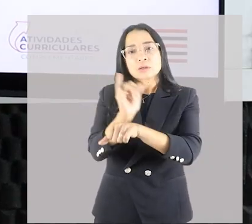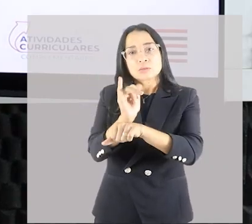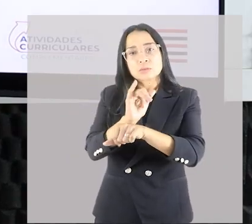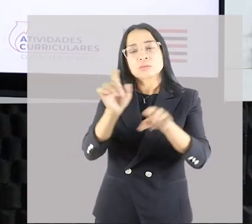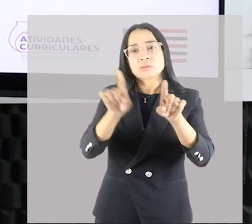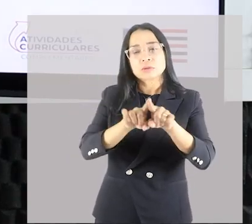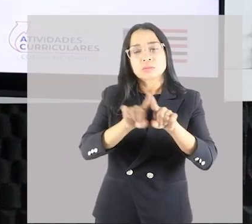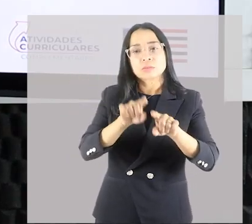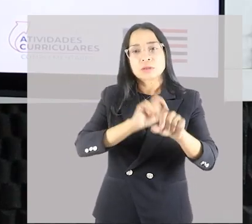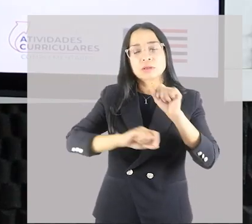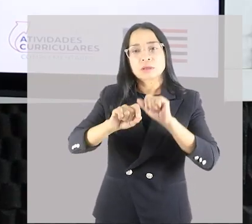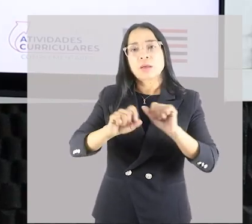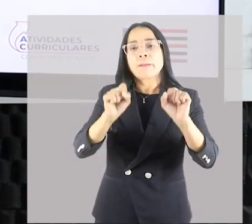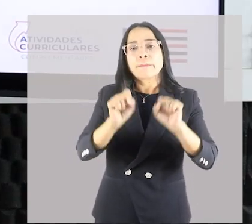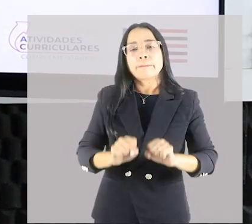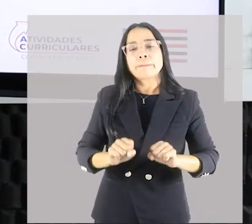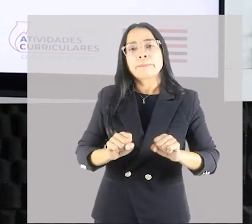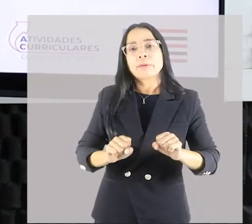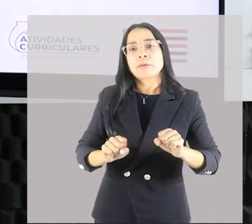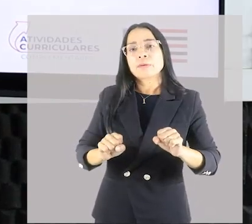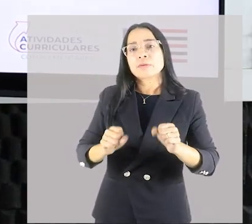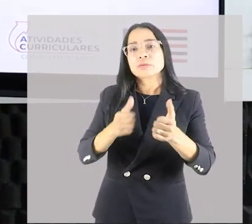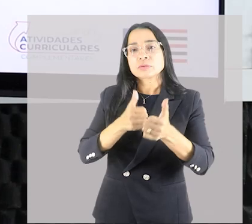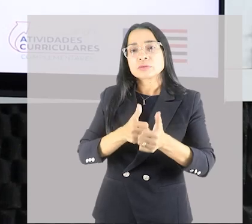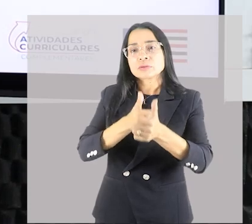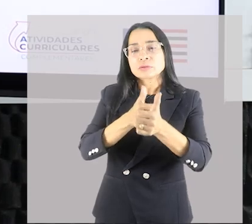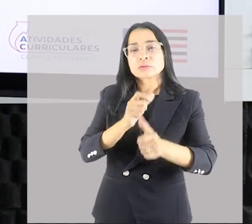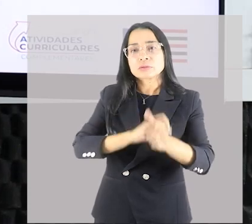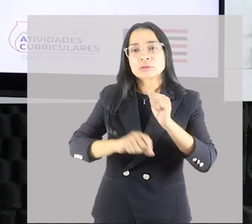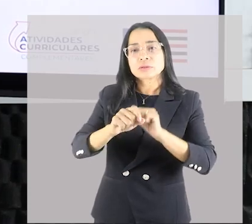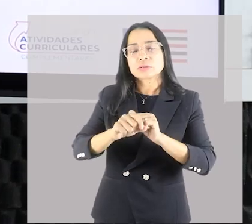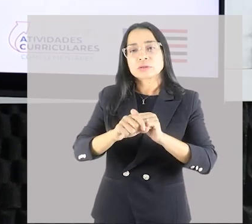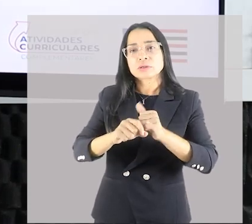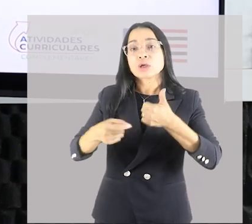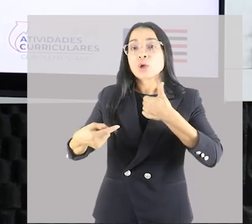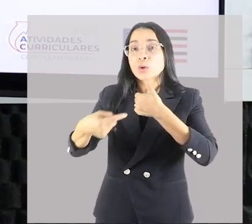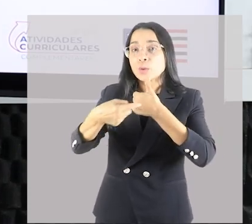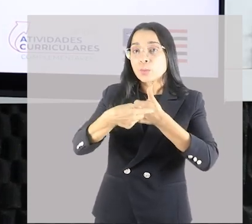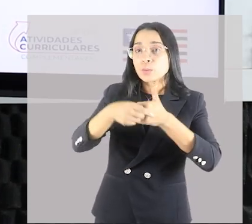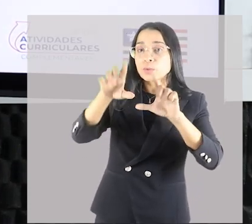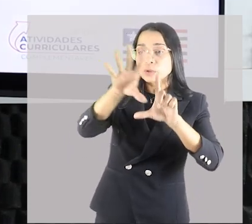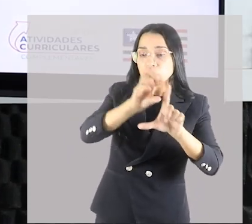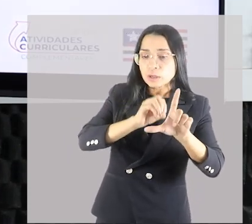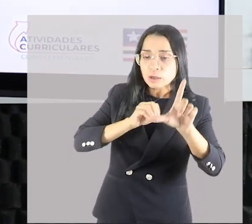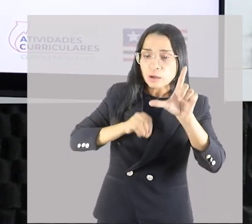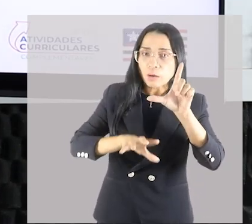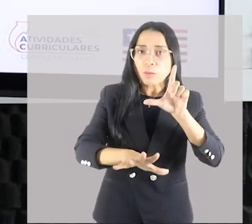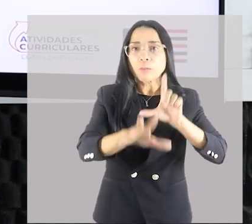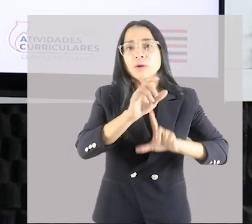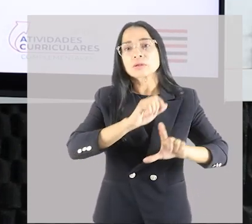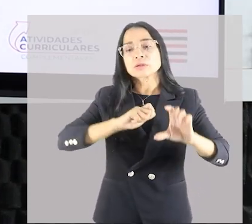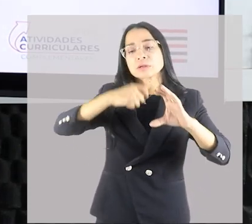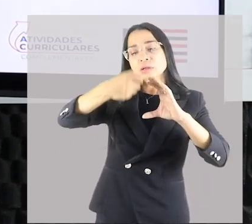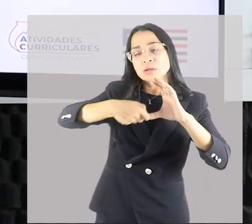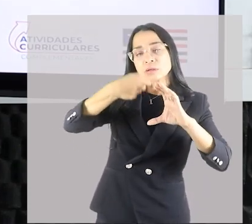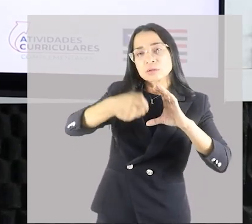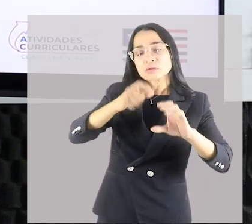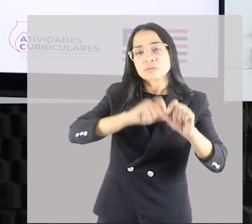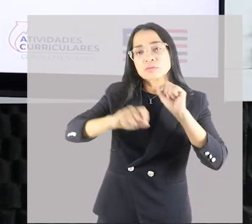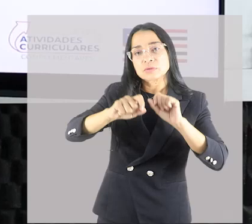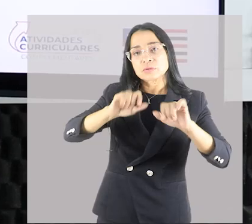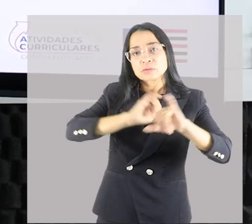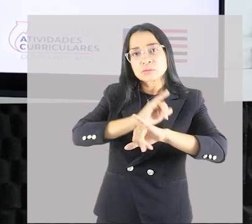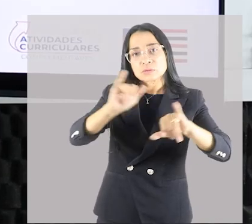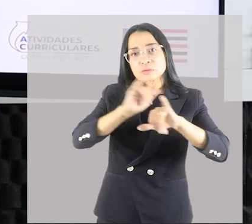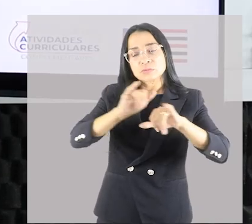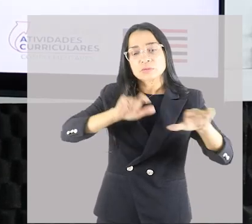YouTube, você pode ir lá, segue a gente, curte, compartilha os vídeos,